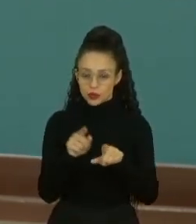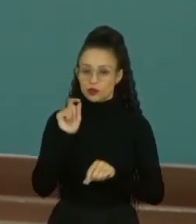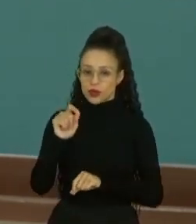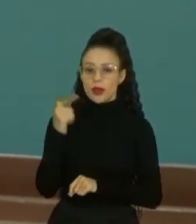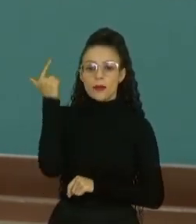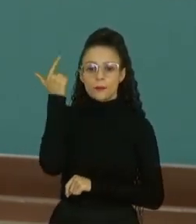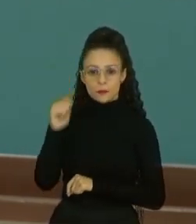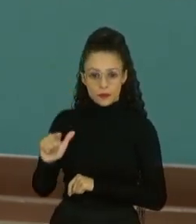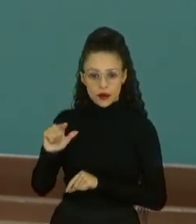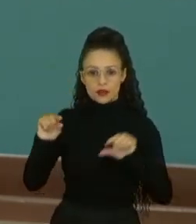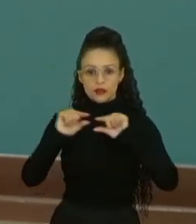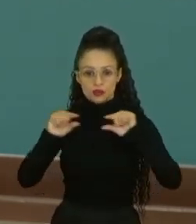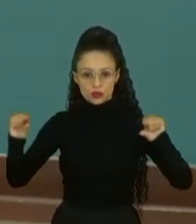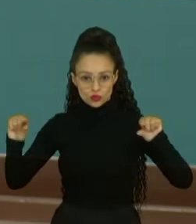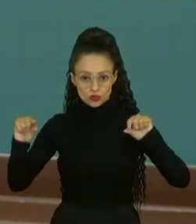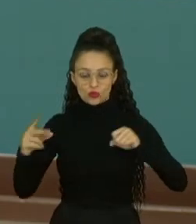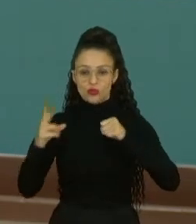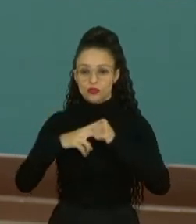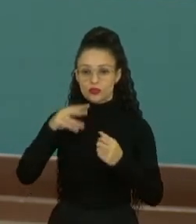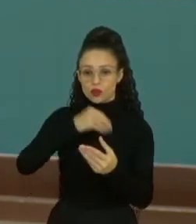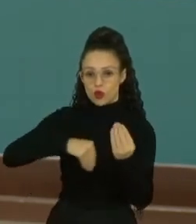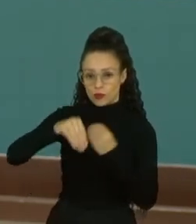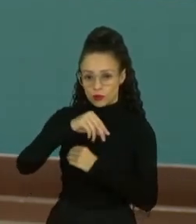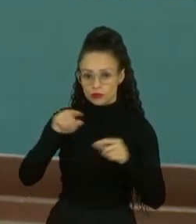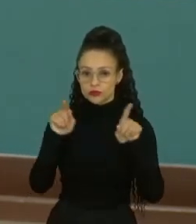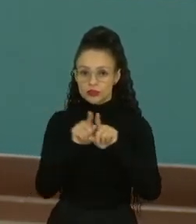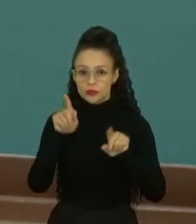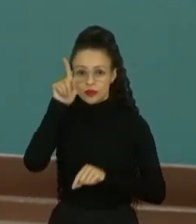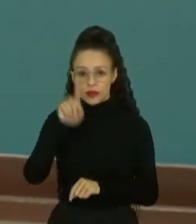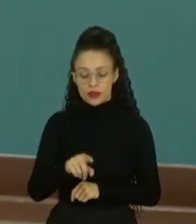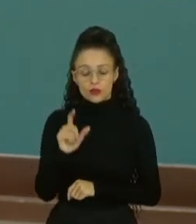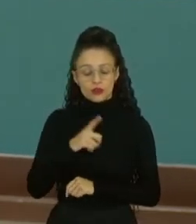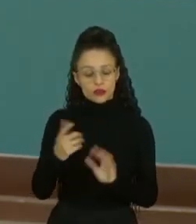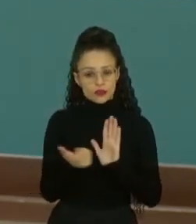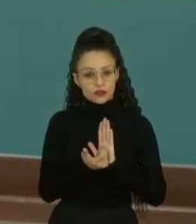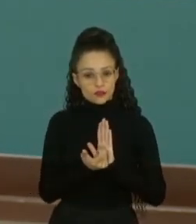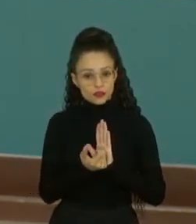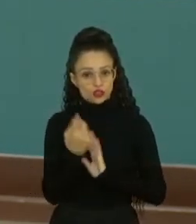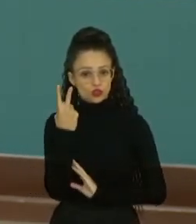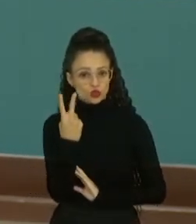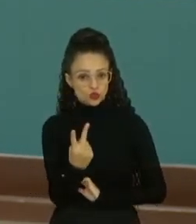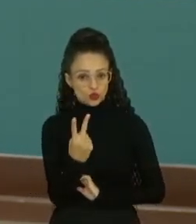constituído ali um período composto, né? Que é formado por